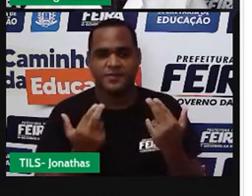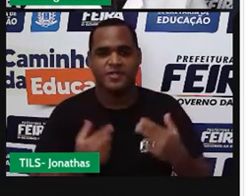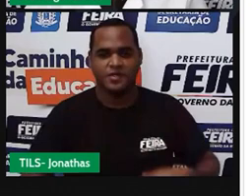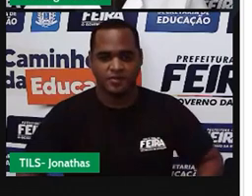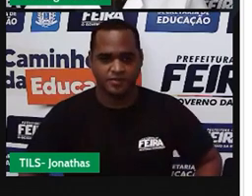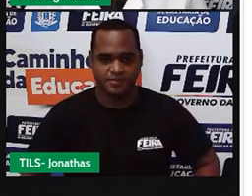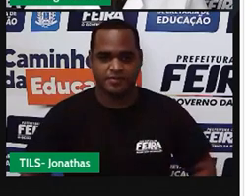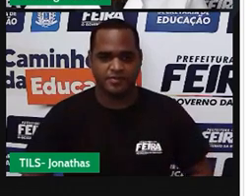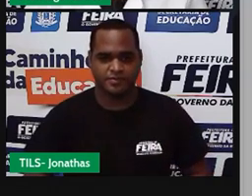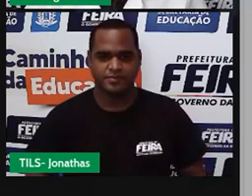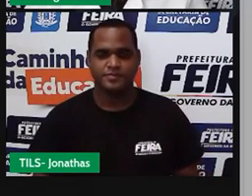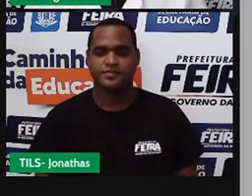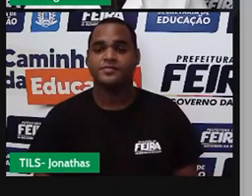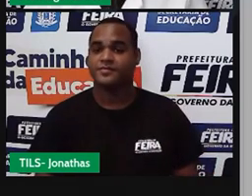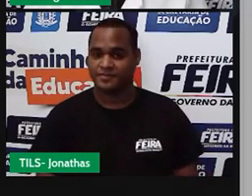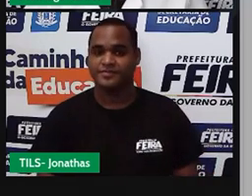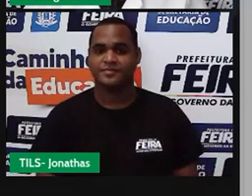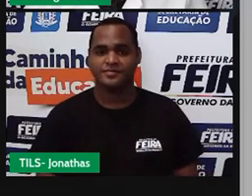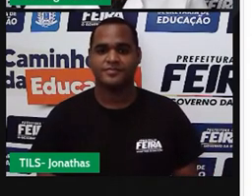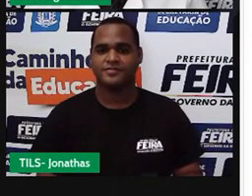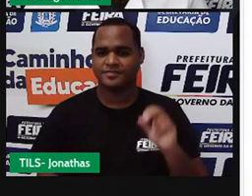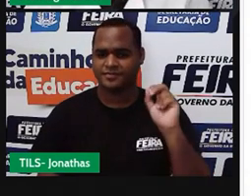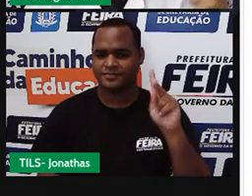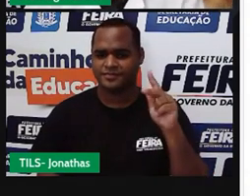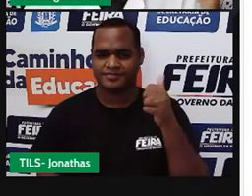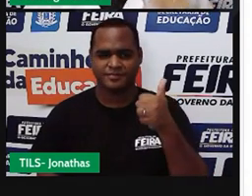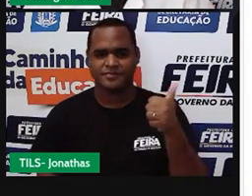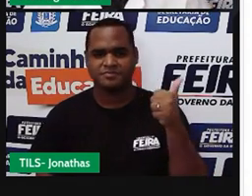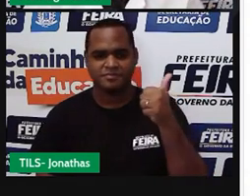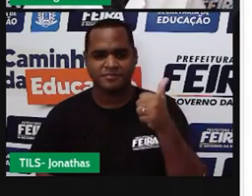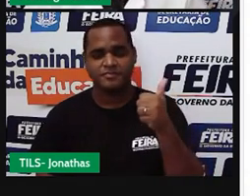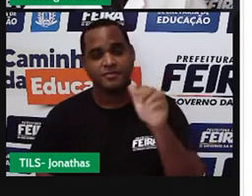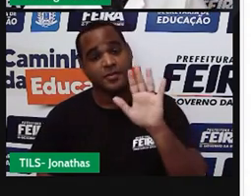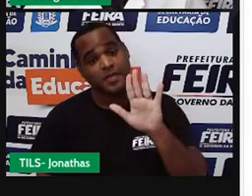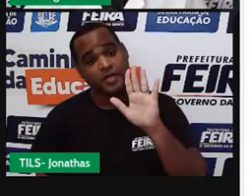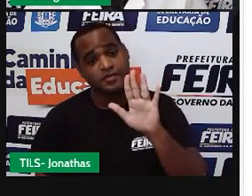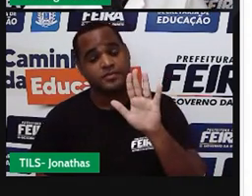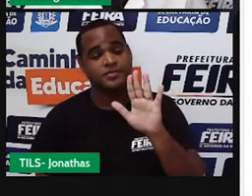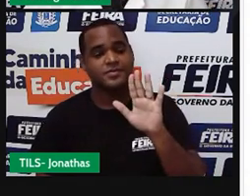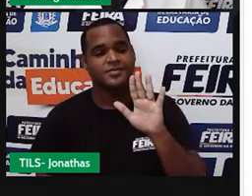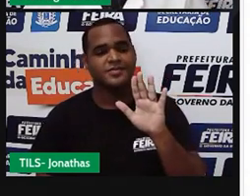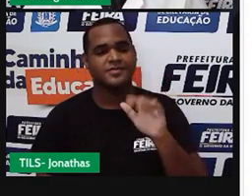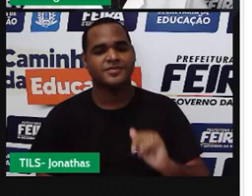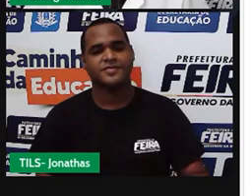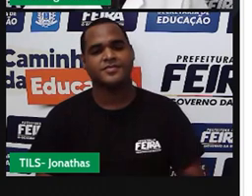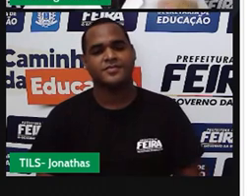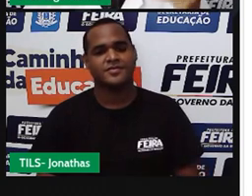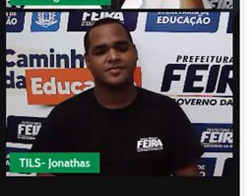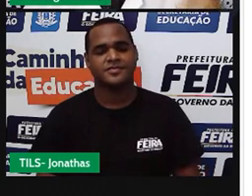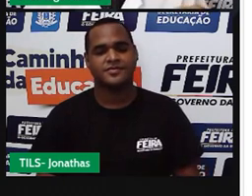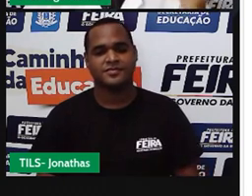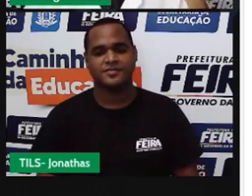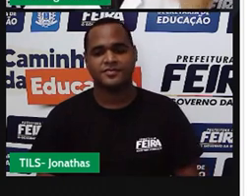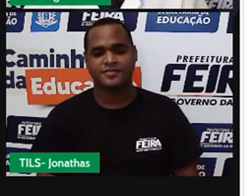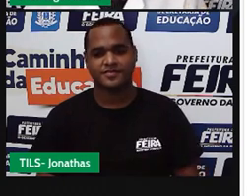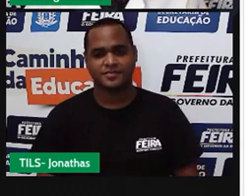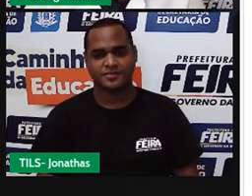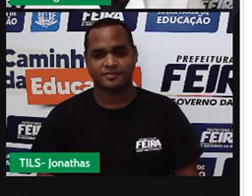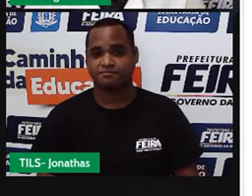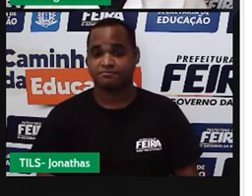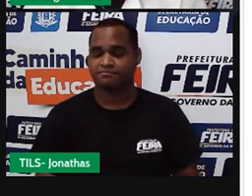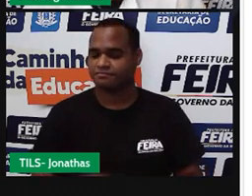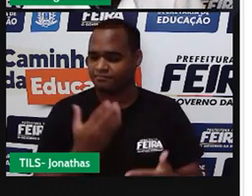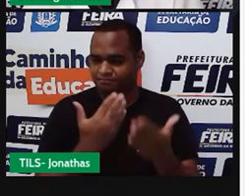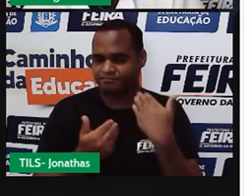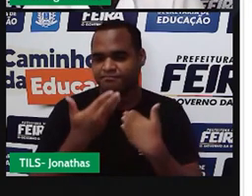beleza massa mas mas mas vamos melhorar um